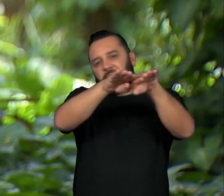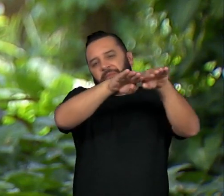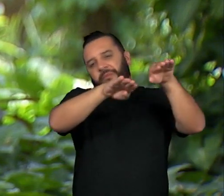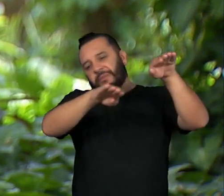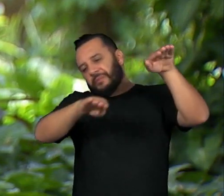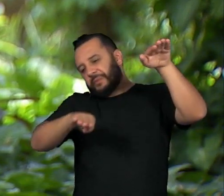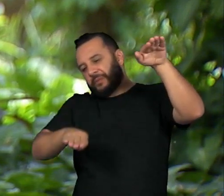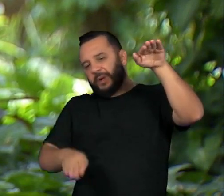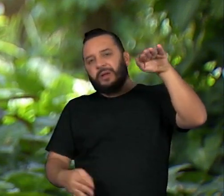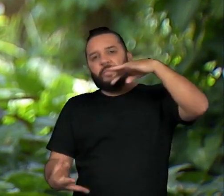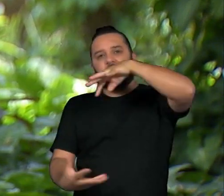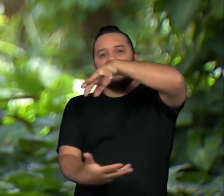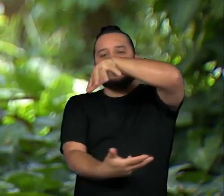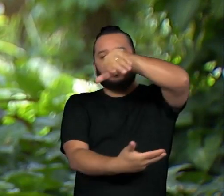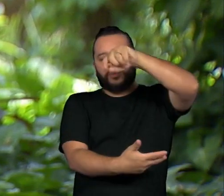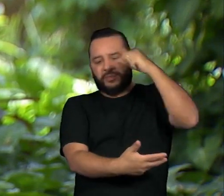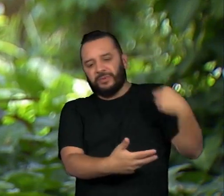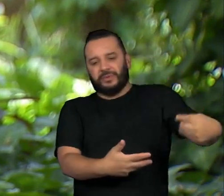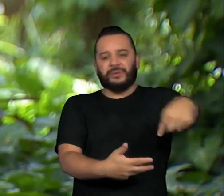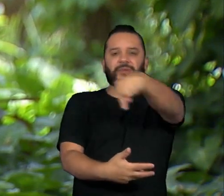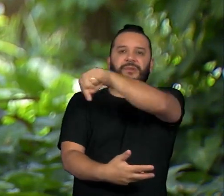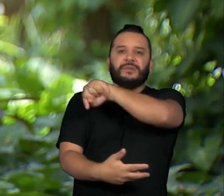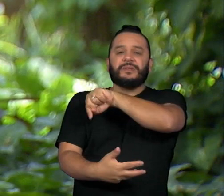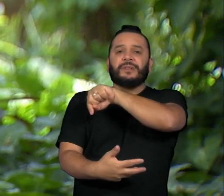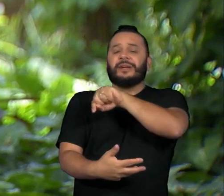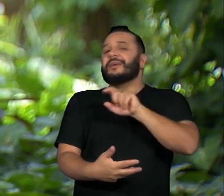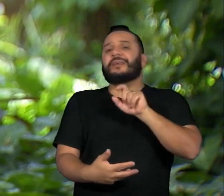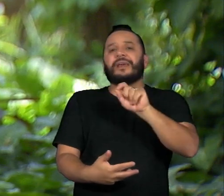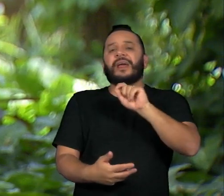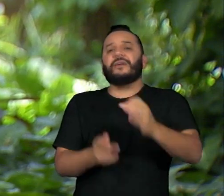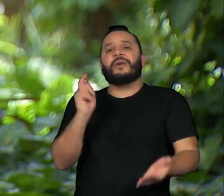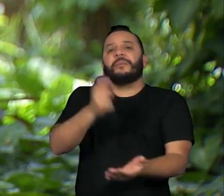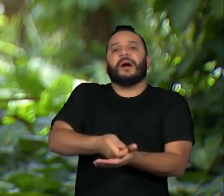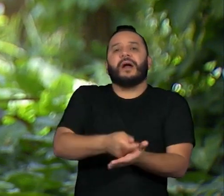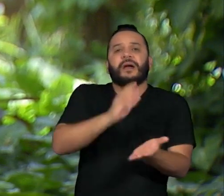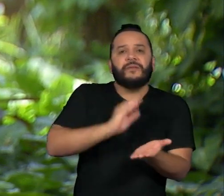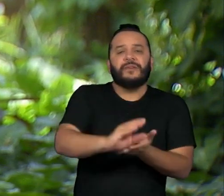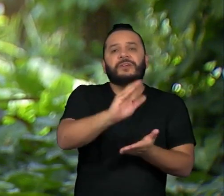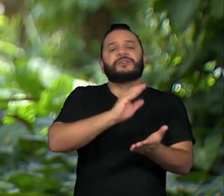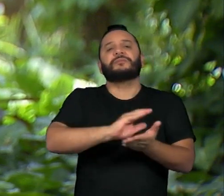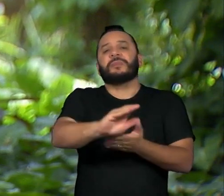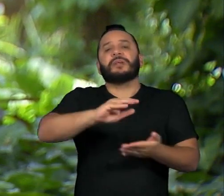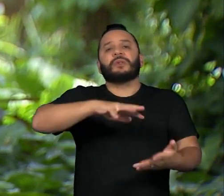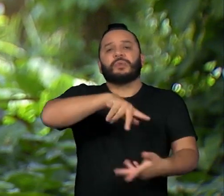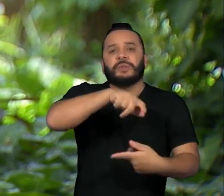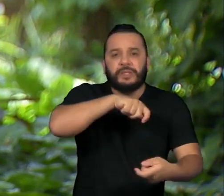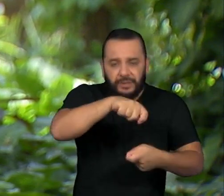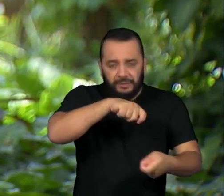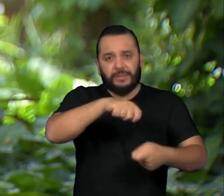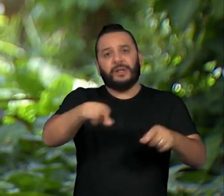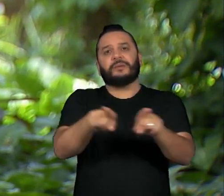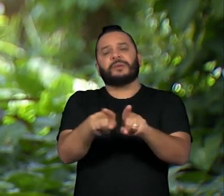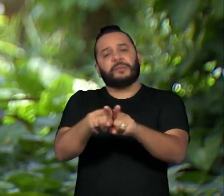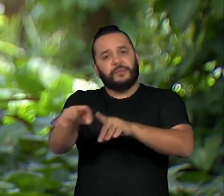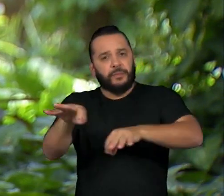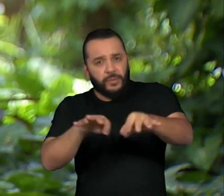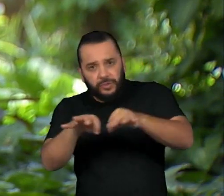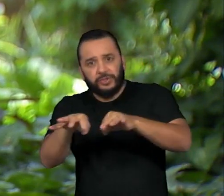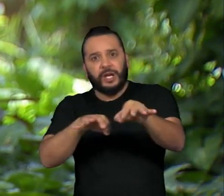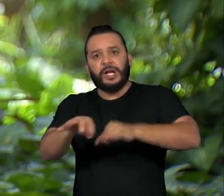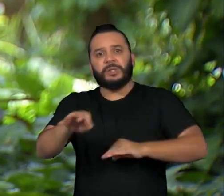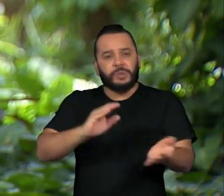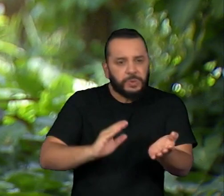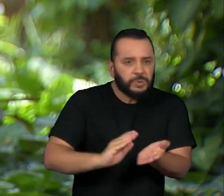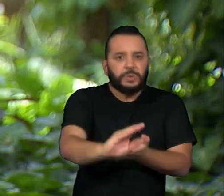vai pagar a conta dos investimentos em energias renováveis e em projetos que possam conter